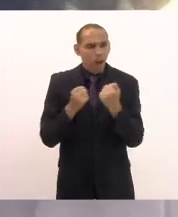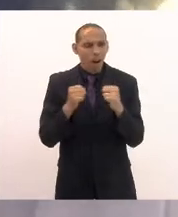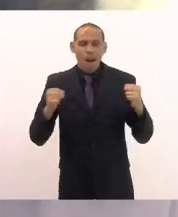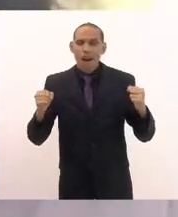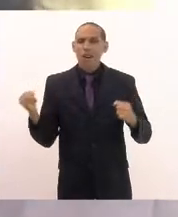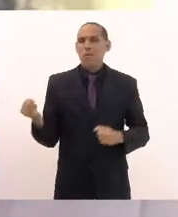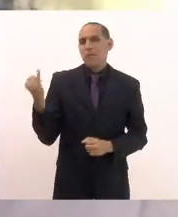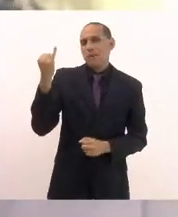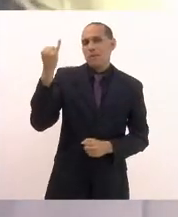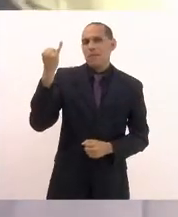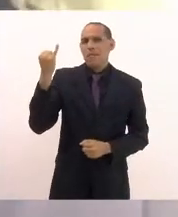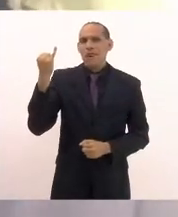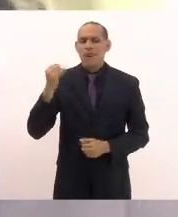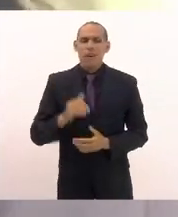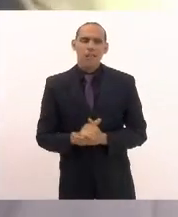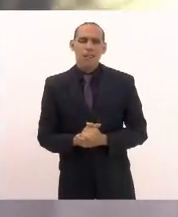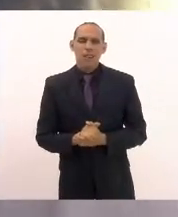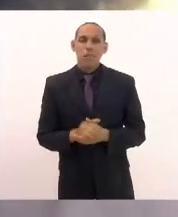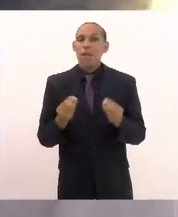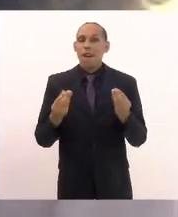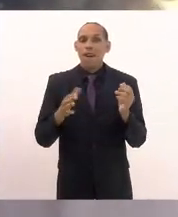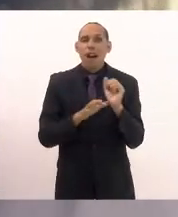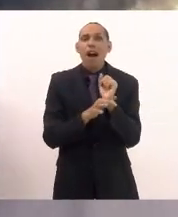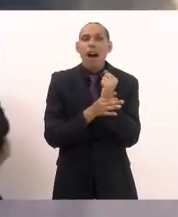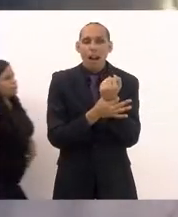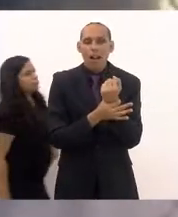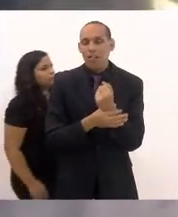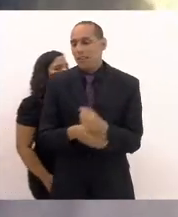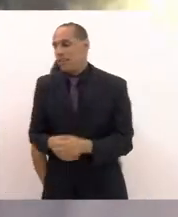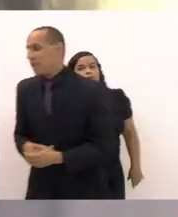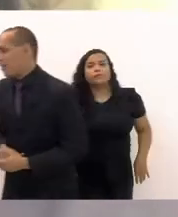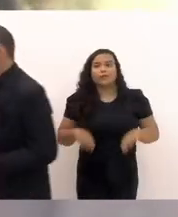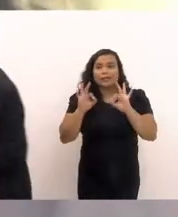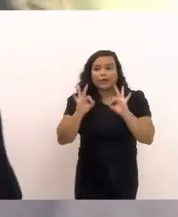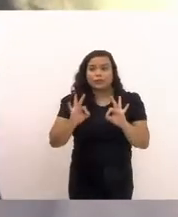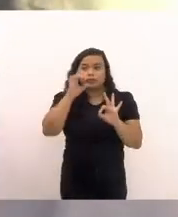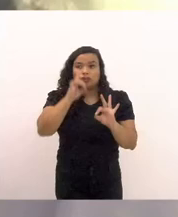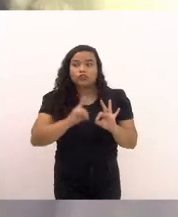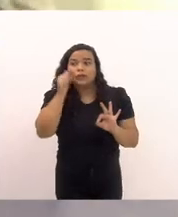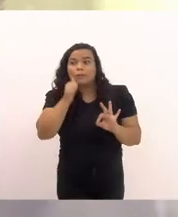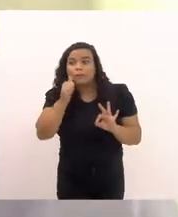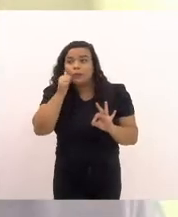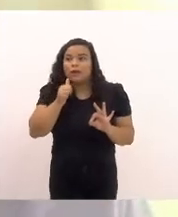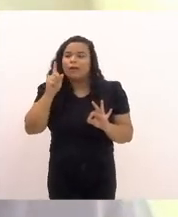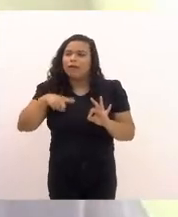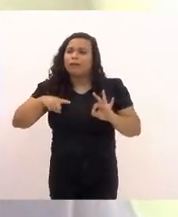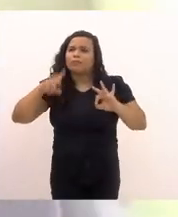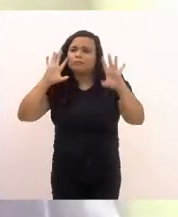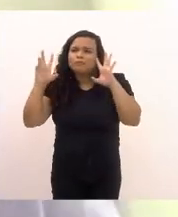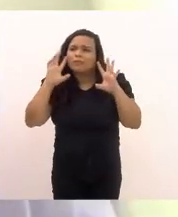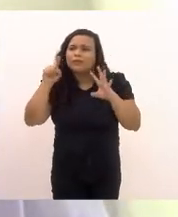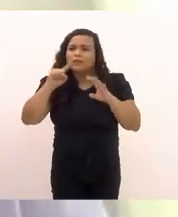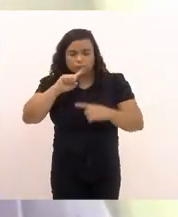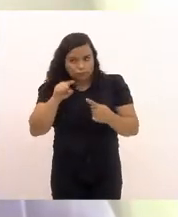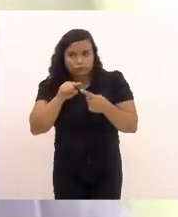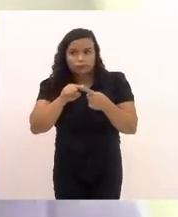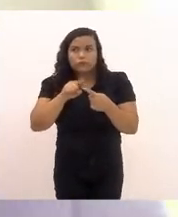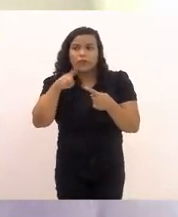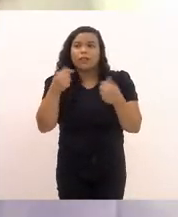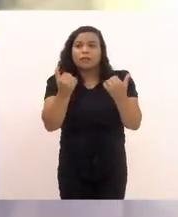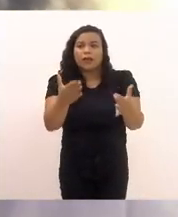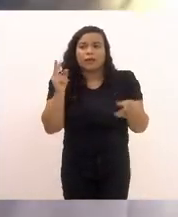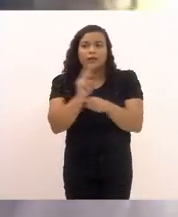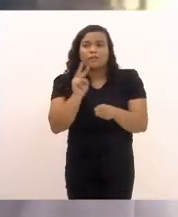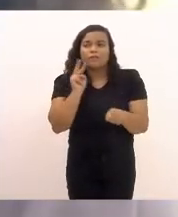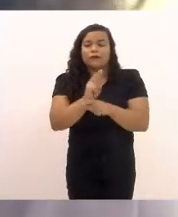de alta relevância, né, para a garantia dos direitos das mulheres. É uma proposição que visa defender o